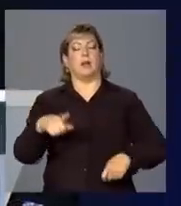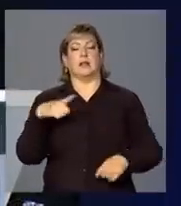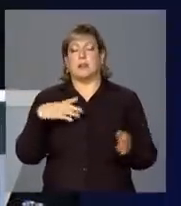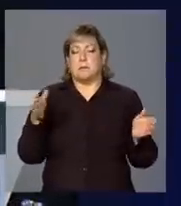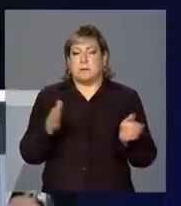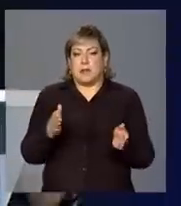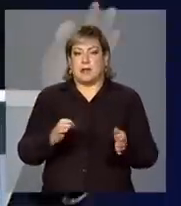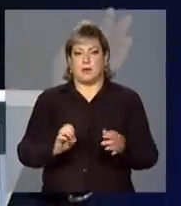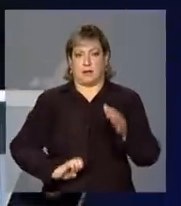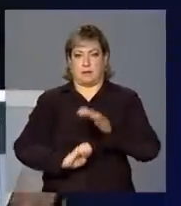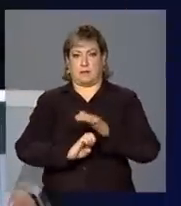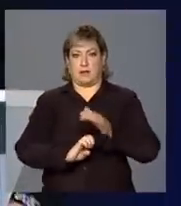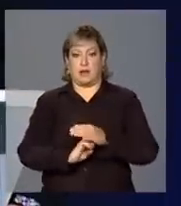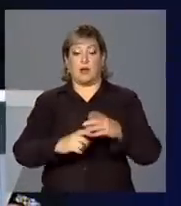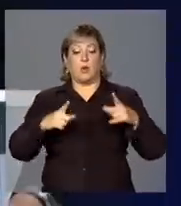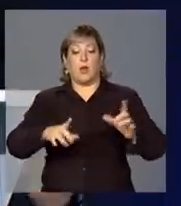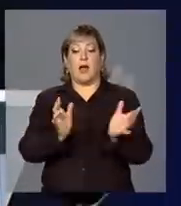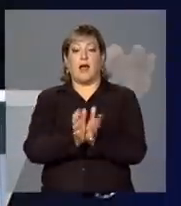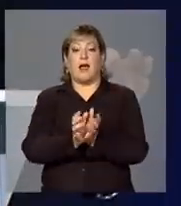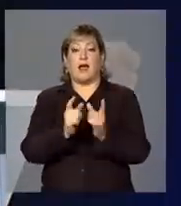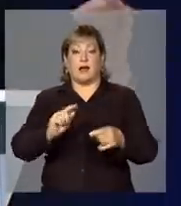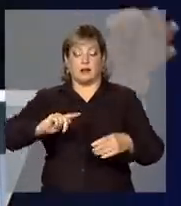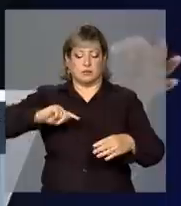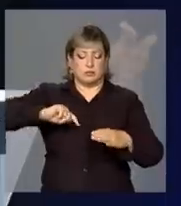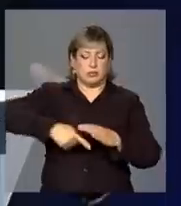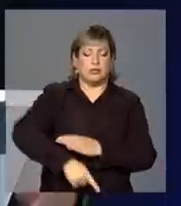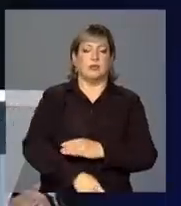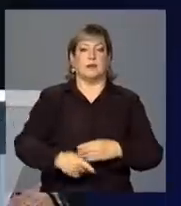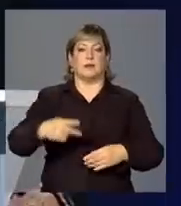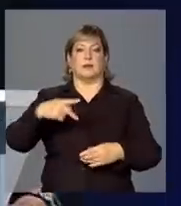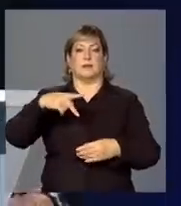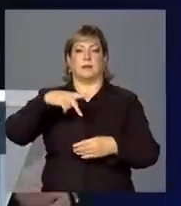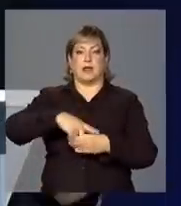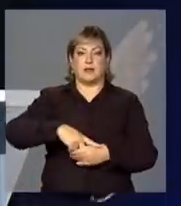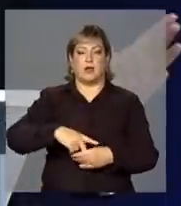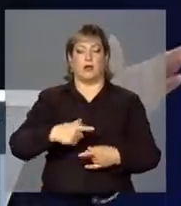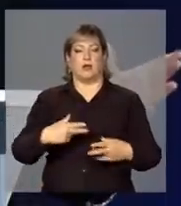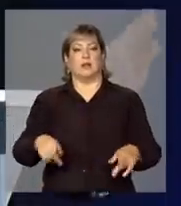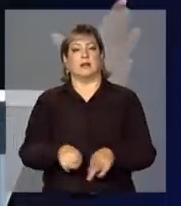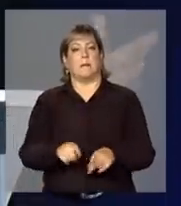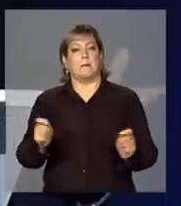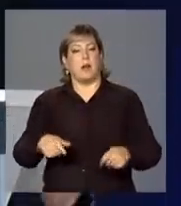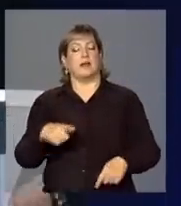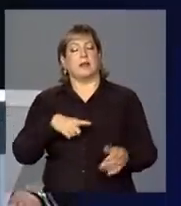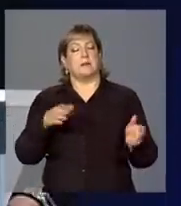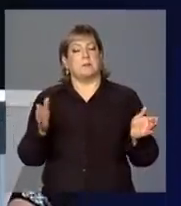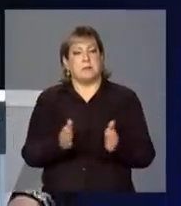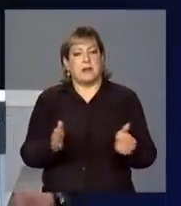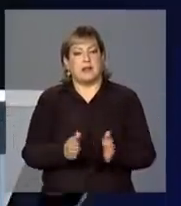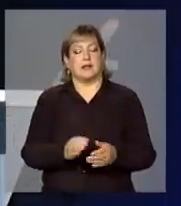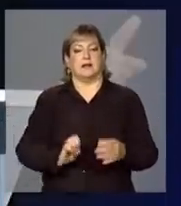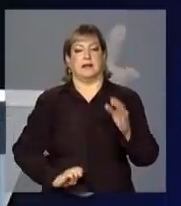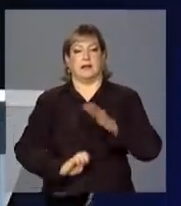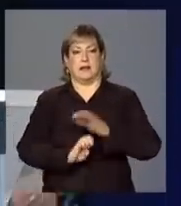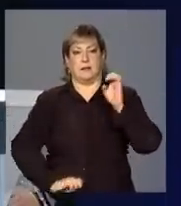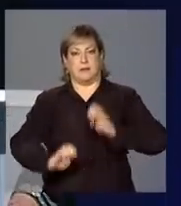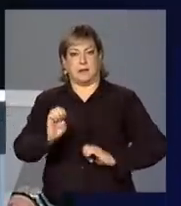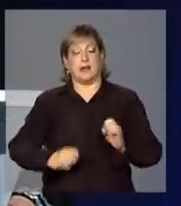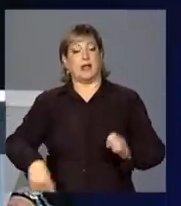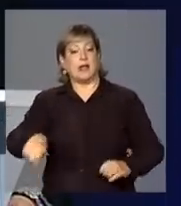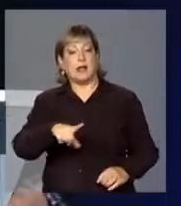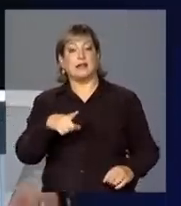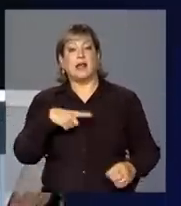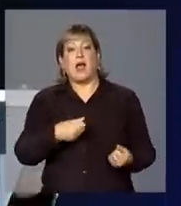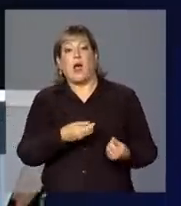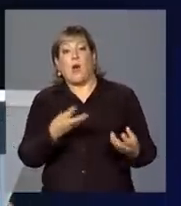da exploração de petróleo. Você pode ter pequenos empresários e pode ter esses empresários com algum